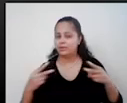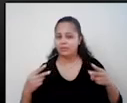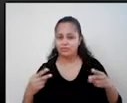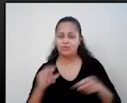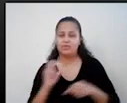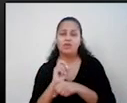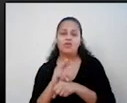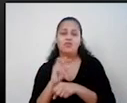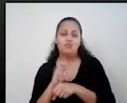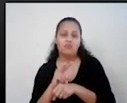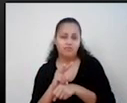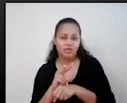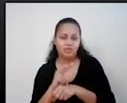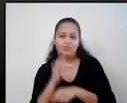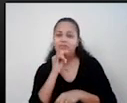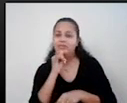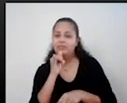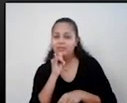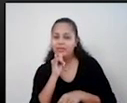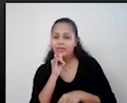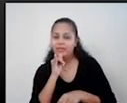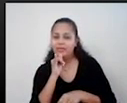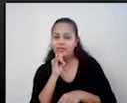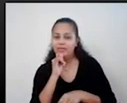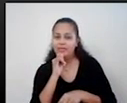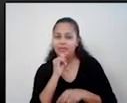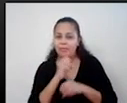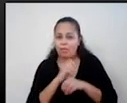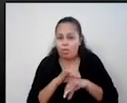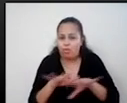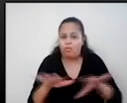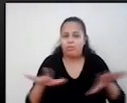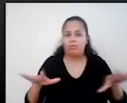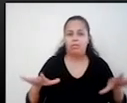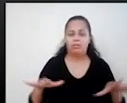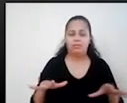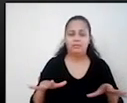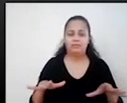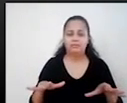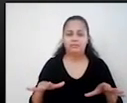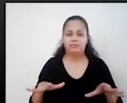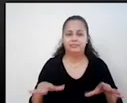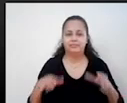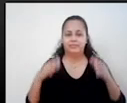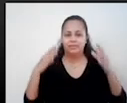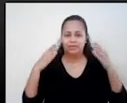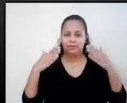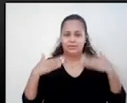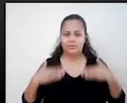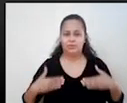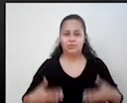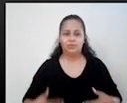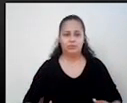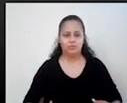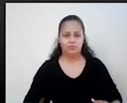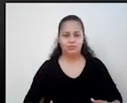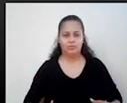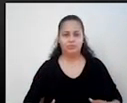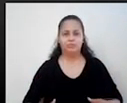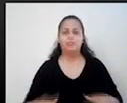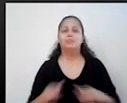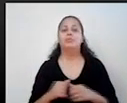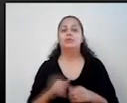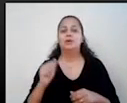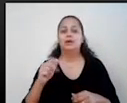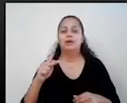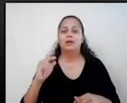Então, o vírus, agente de infecção do corpo, replica-se rapidamente no interior das células. Então, esse agente de infecção do corpo, ele